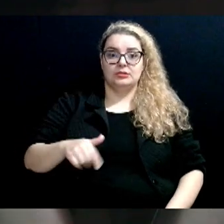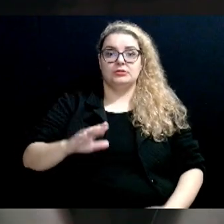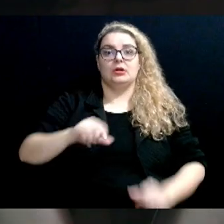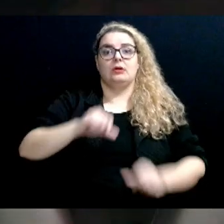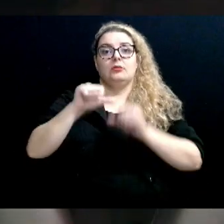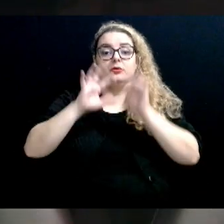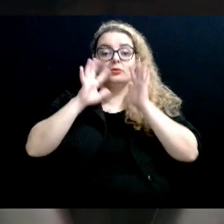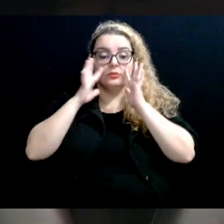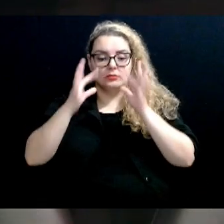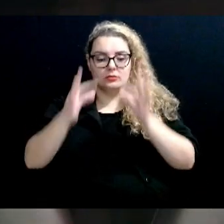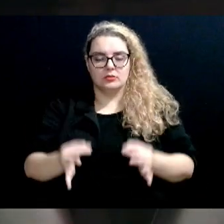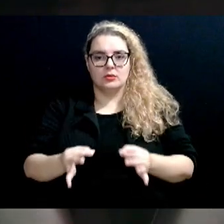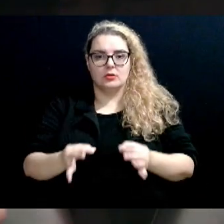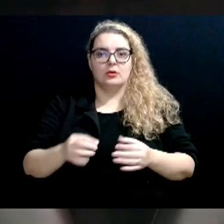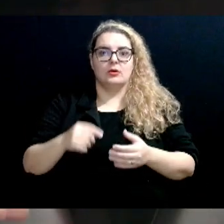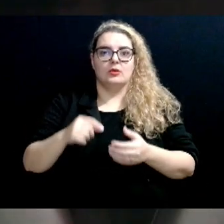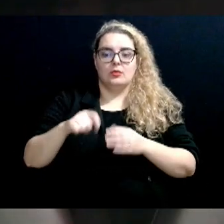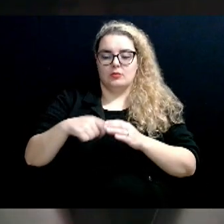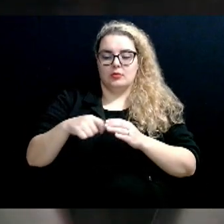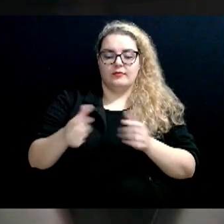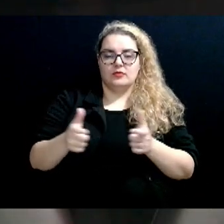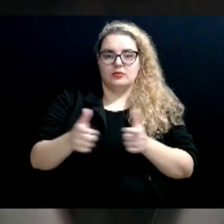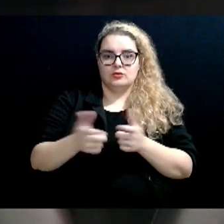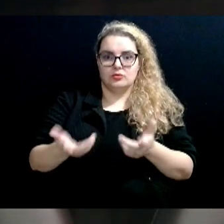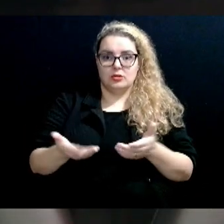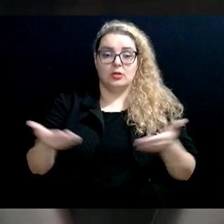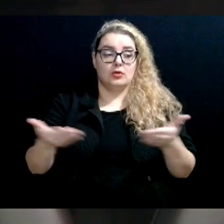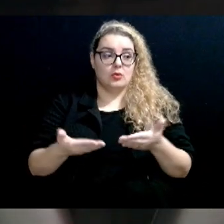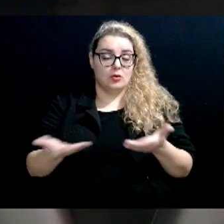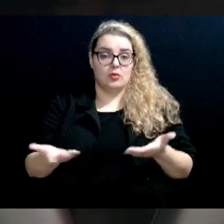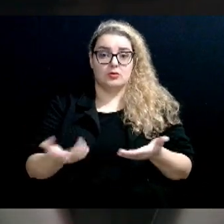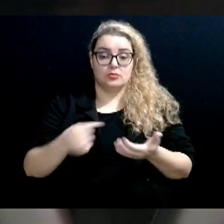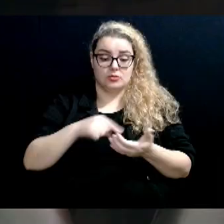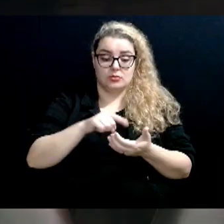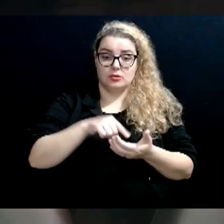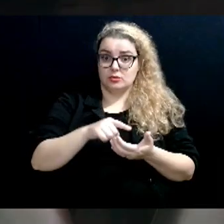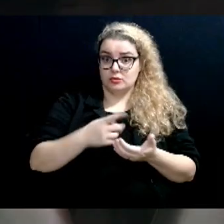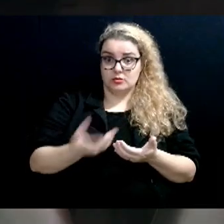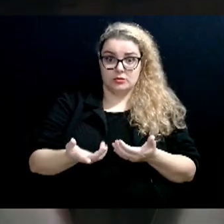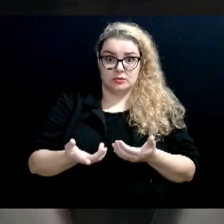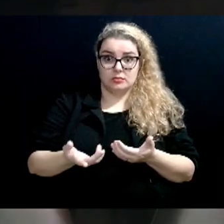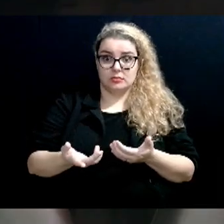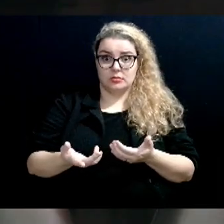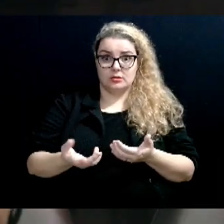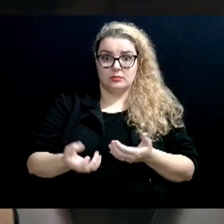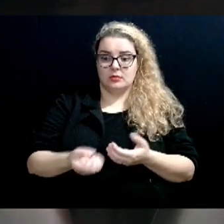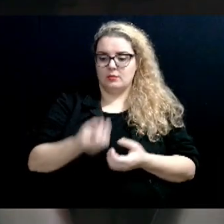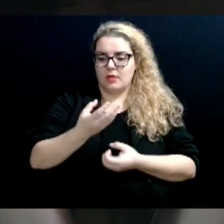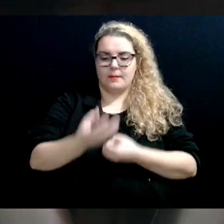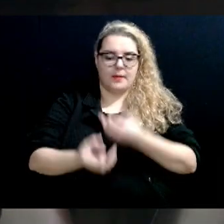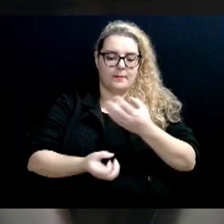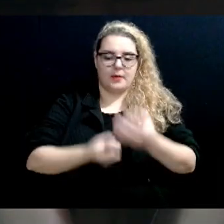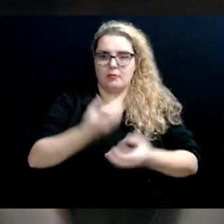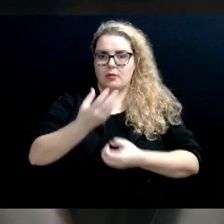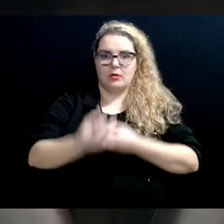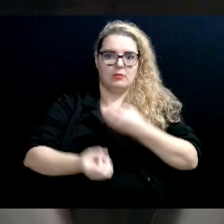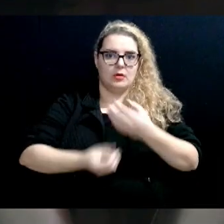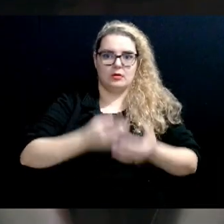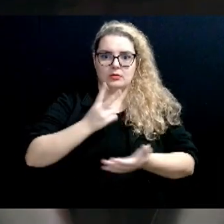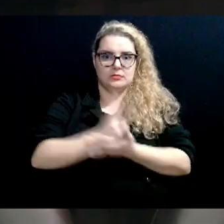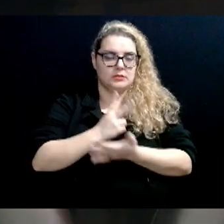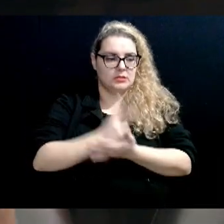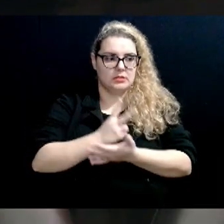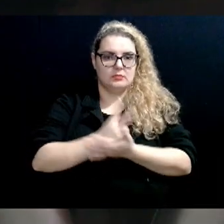um vídeo curto, né? Que hoje em dia um celular na mão é estímulo, né? Constante,